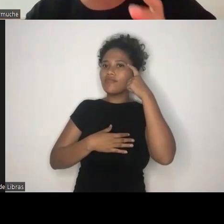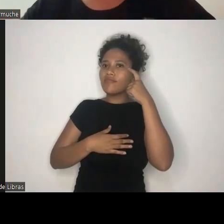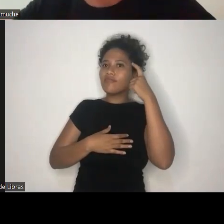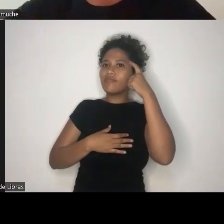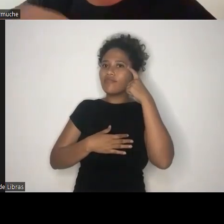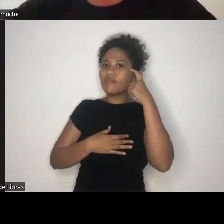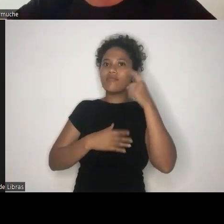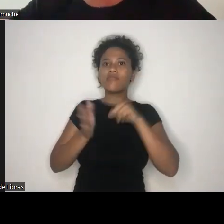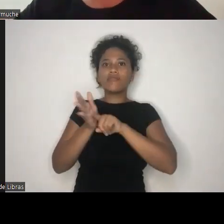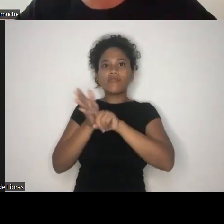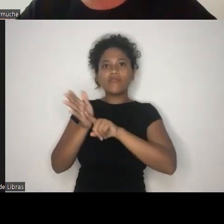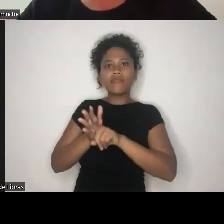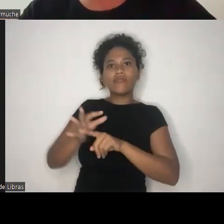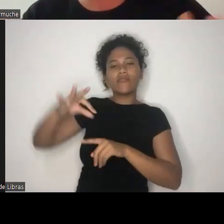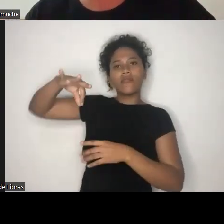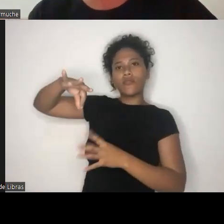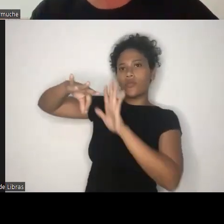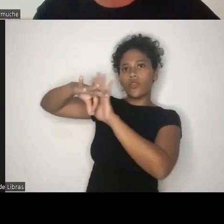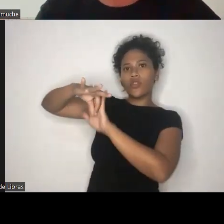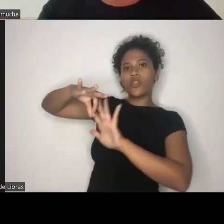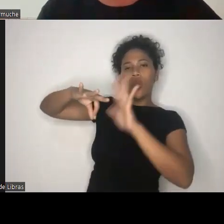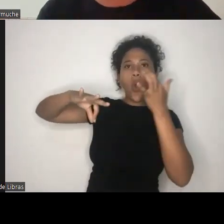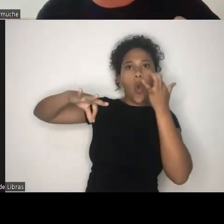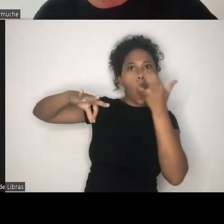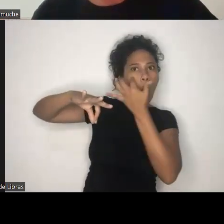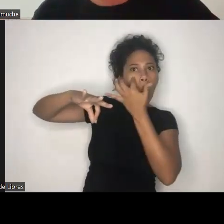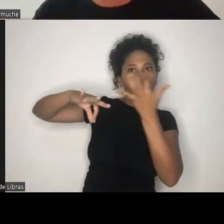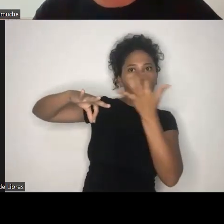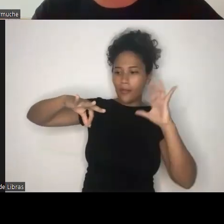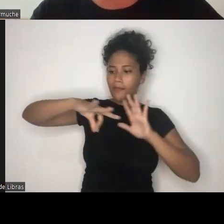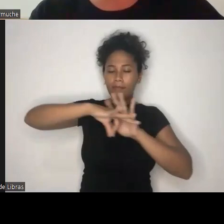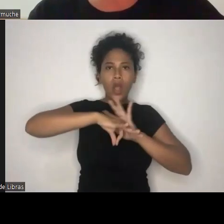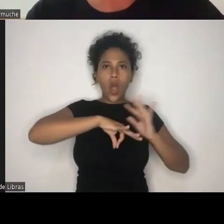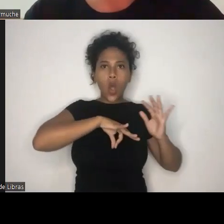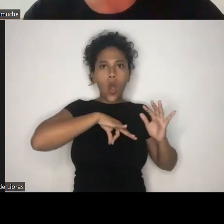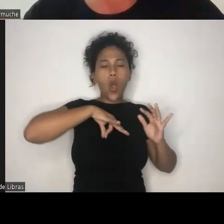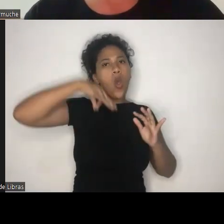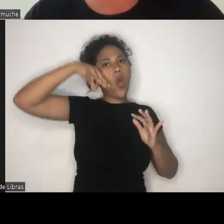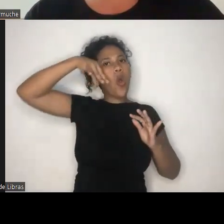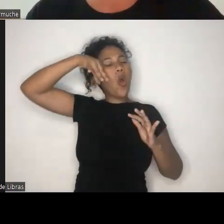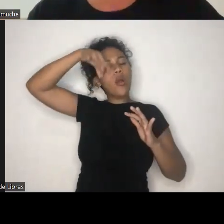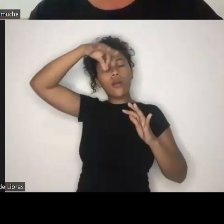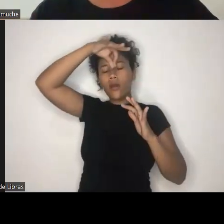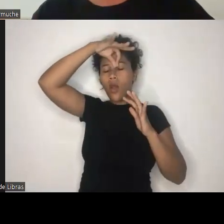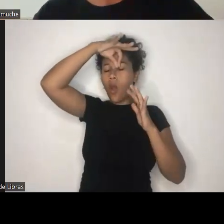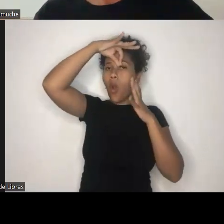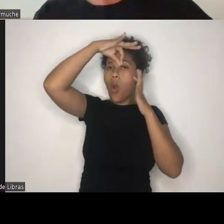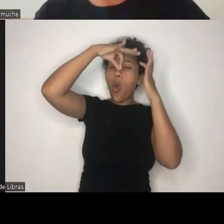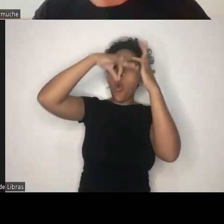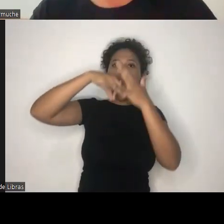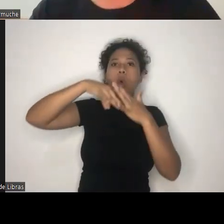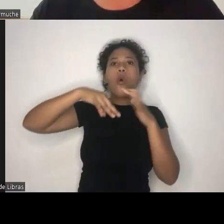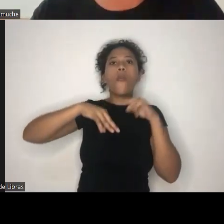vagina conectada com olho conectada com corpo e esse corpo que que passou a não